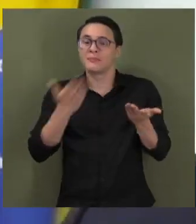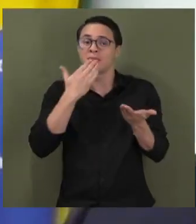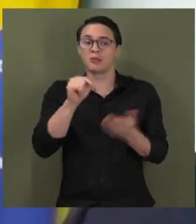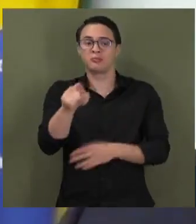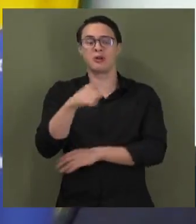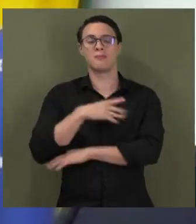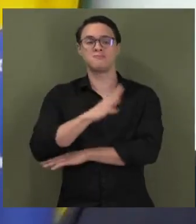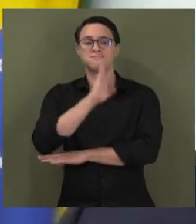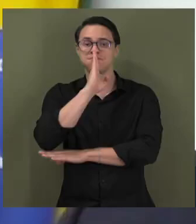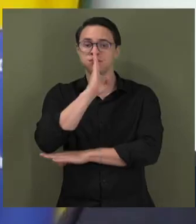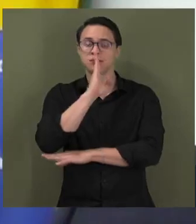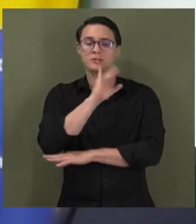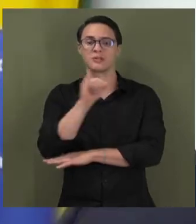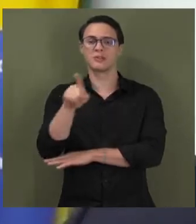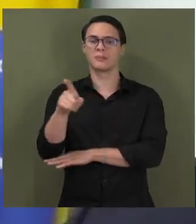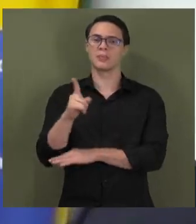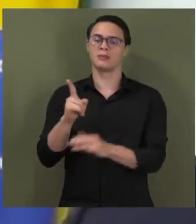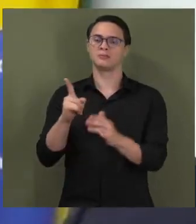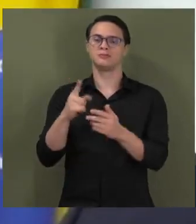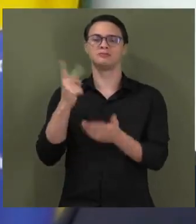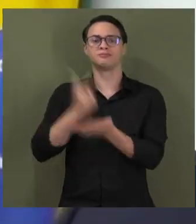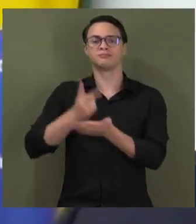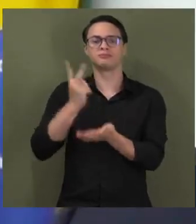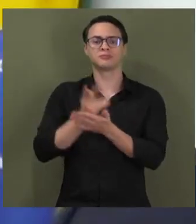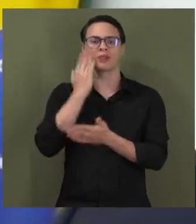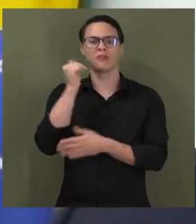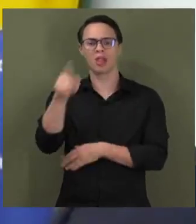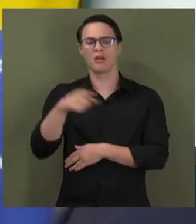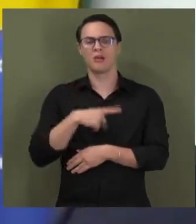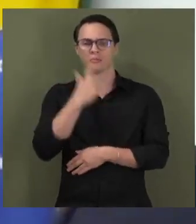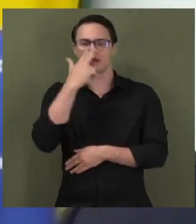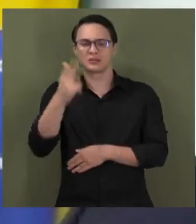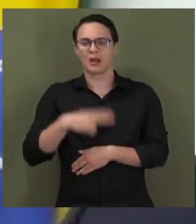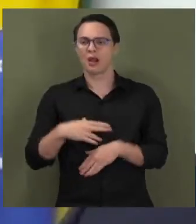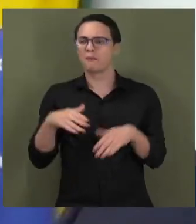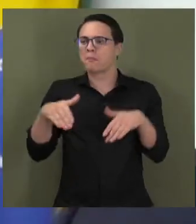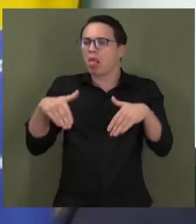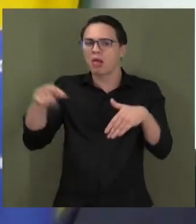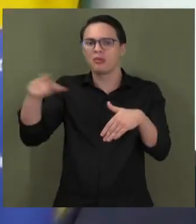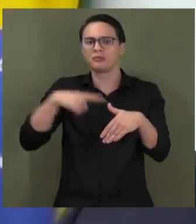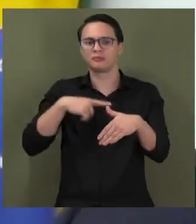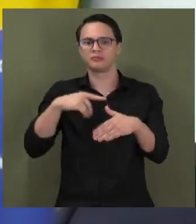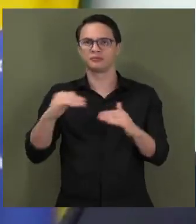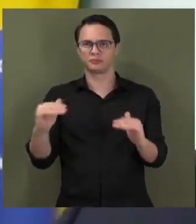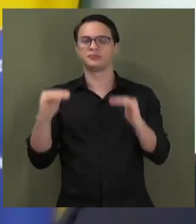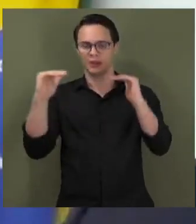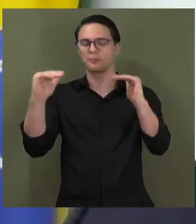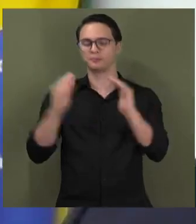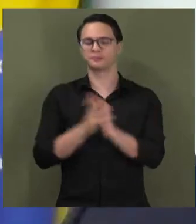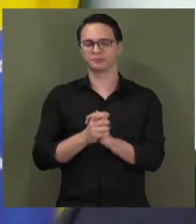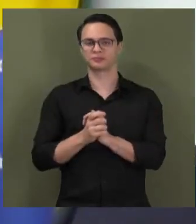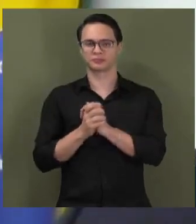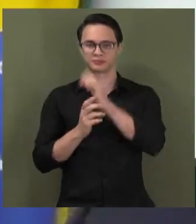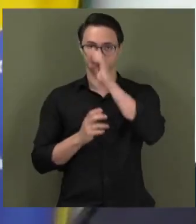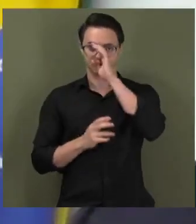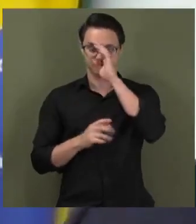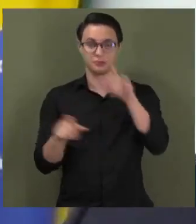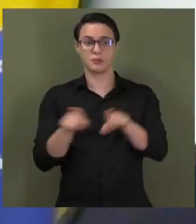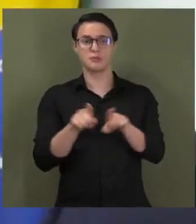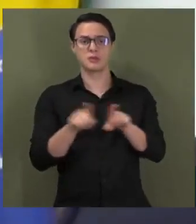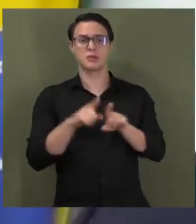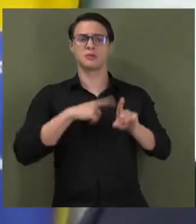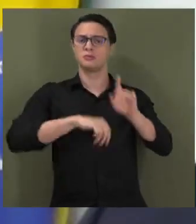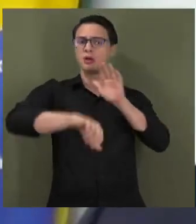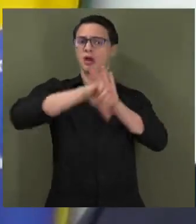silêncio da omissão, mesmo numa covardia diante de tanto abuso de autoridade, tanto ativismo e tanta ilegalidade que